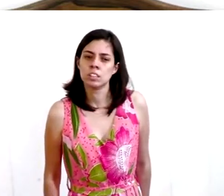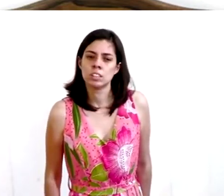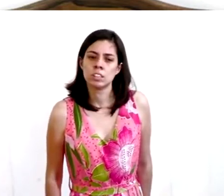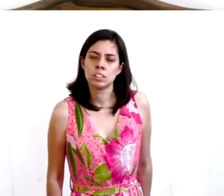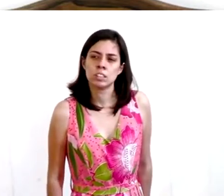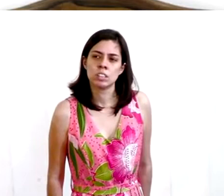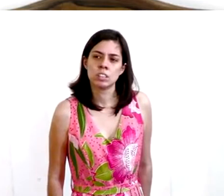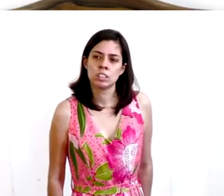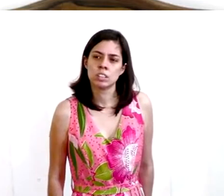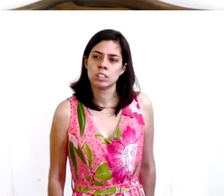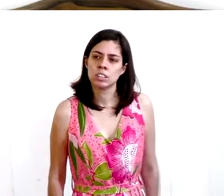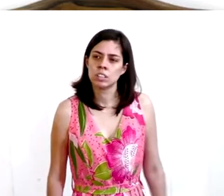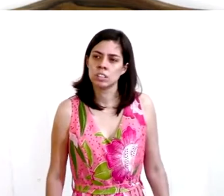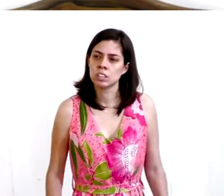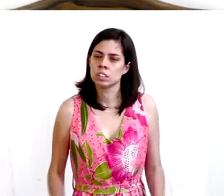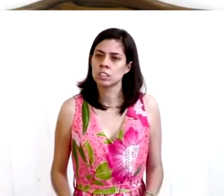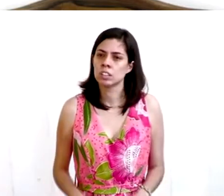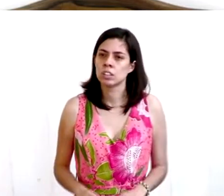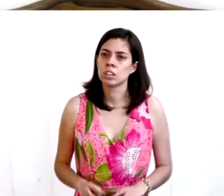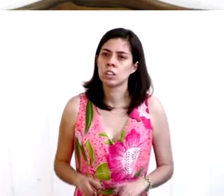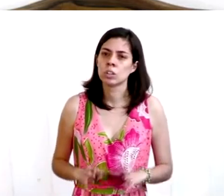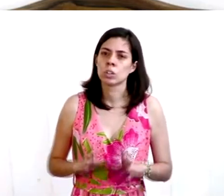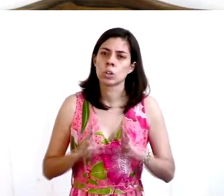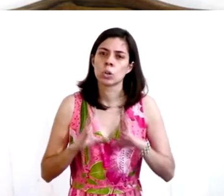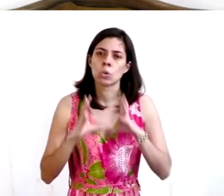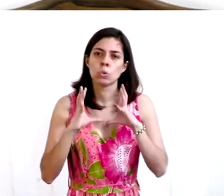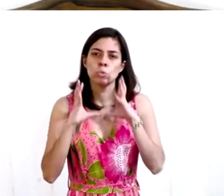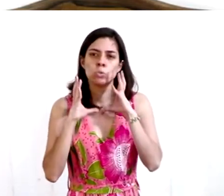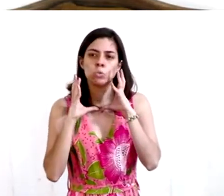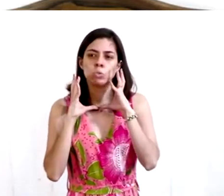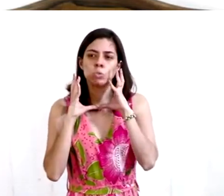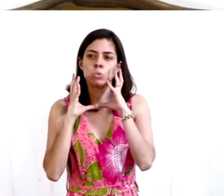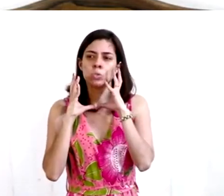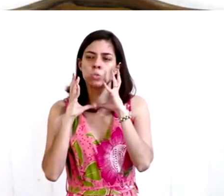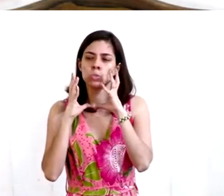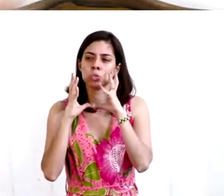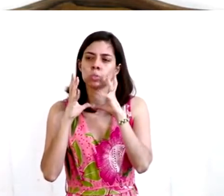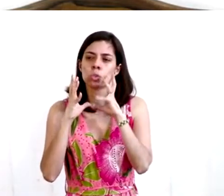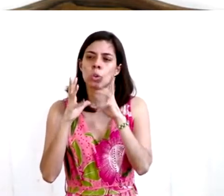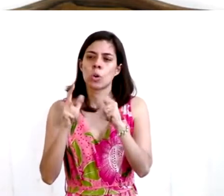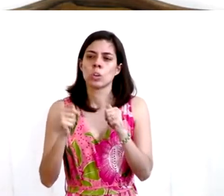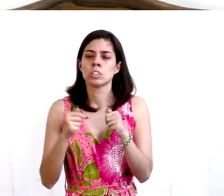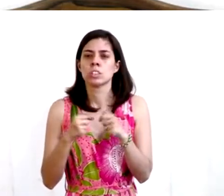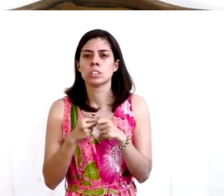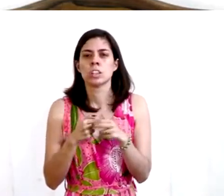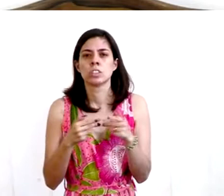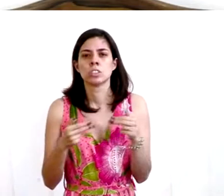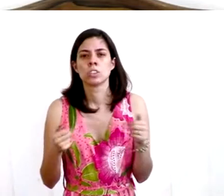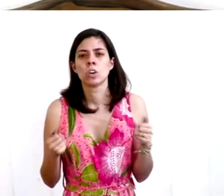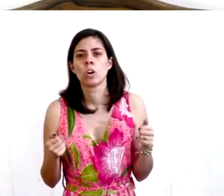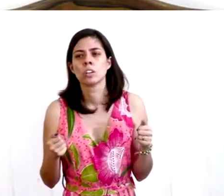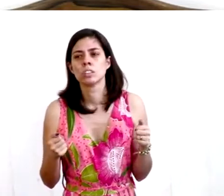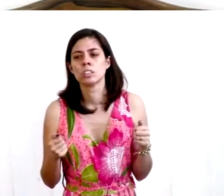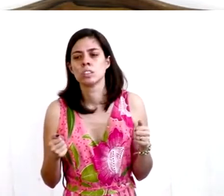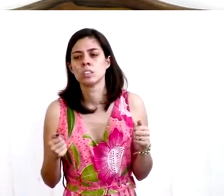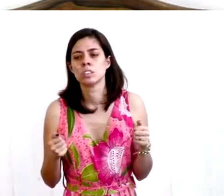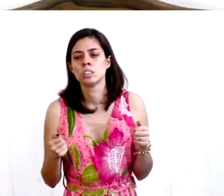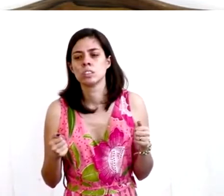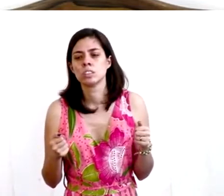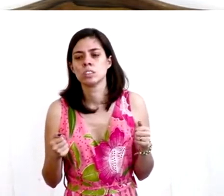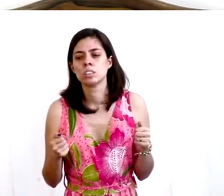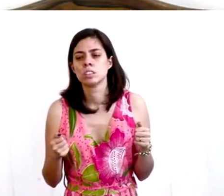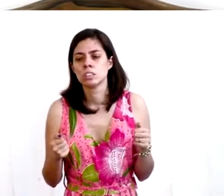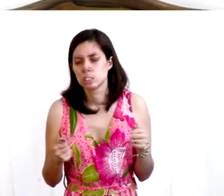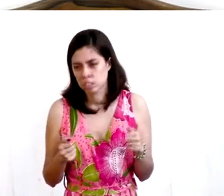foi feito por Ele, e toda a sua grandiosidade, toda a sua eternidade, vieram na direção